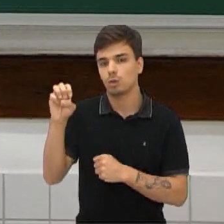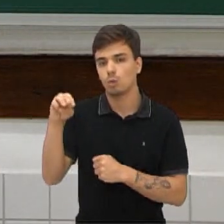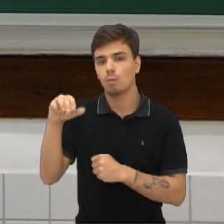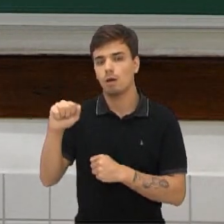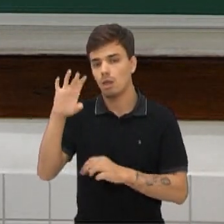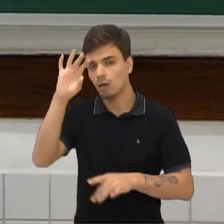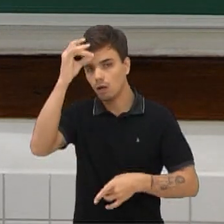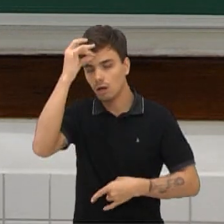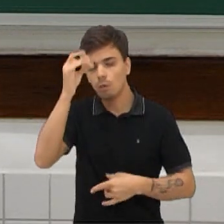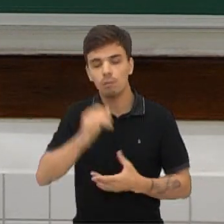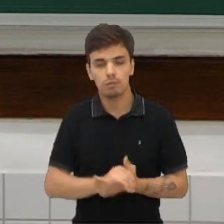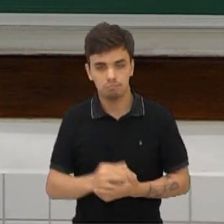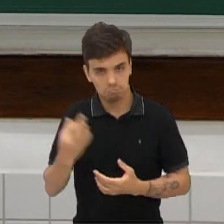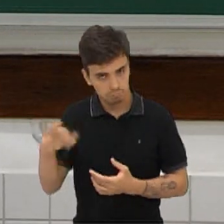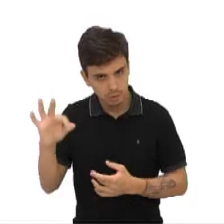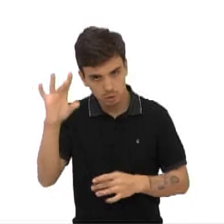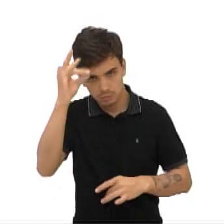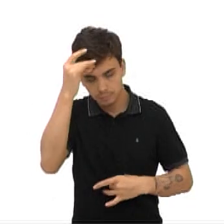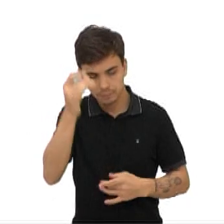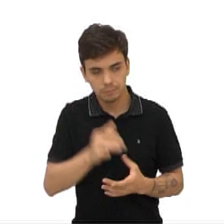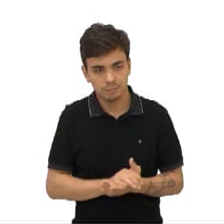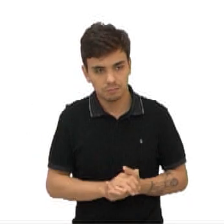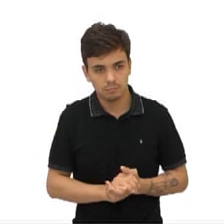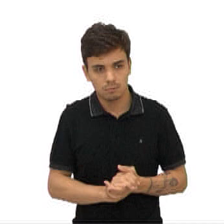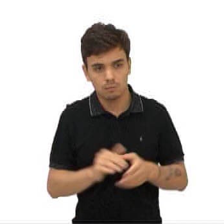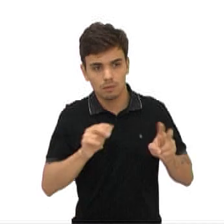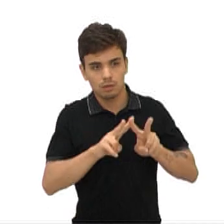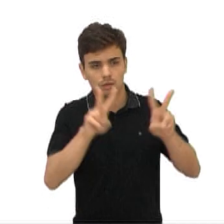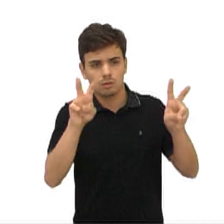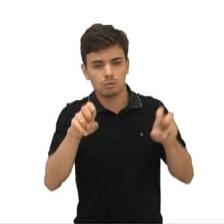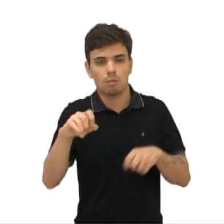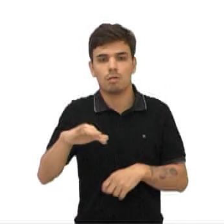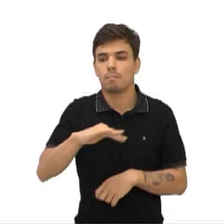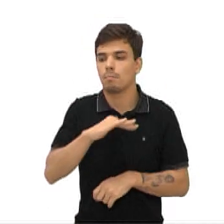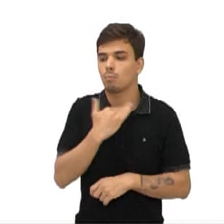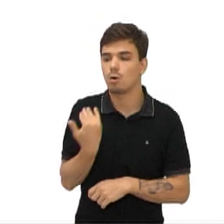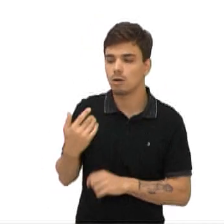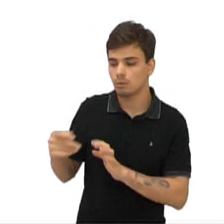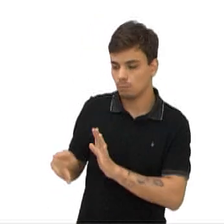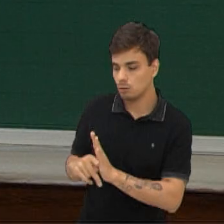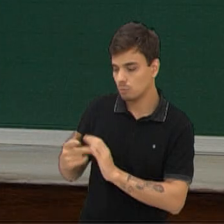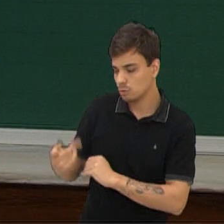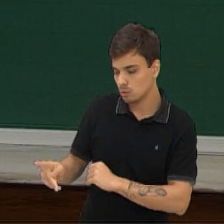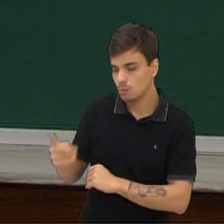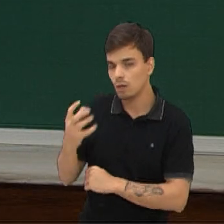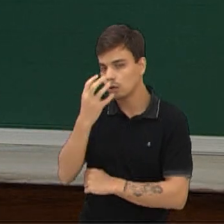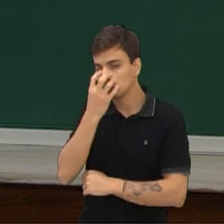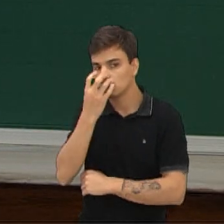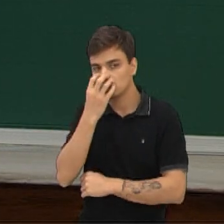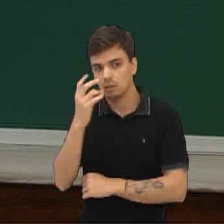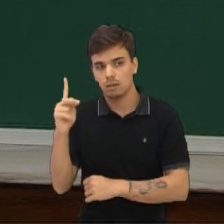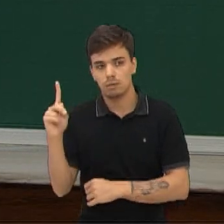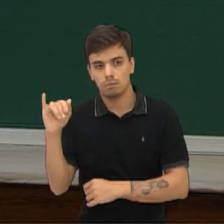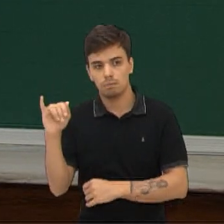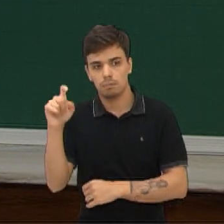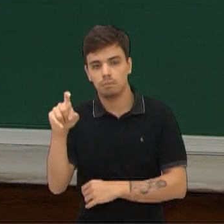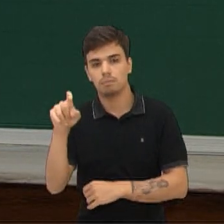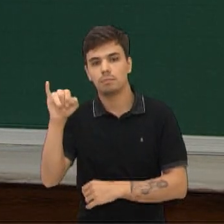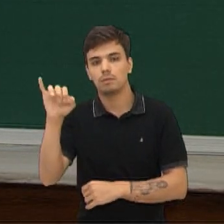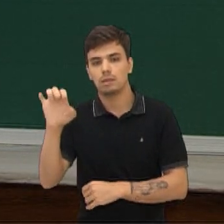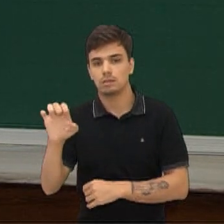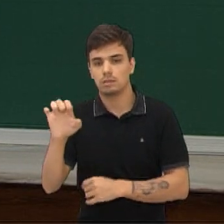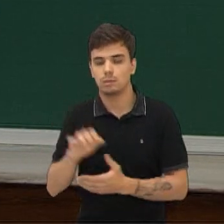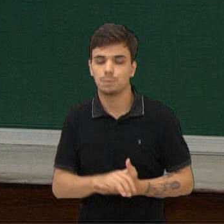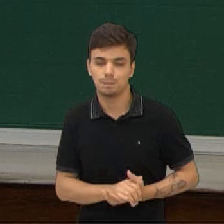ver? Ela está falando da morte de sua cachorrinha Pixie, né? O nome da